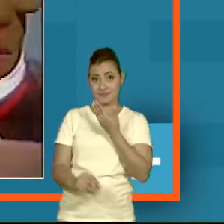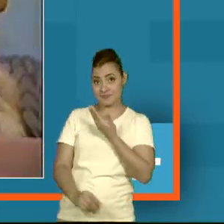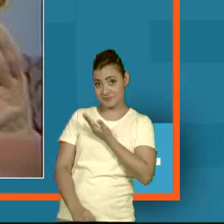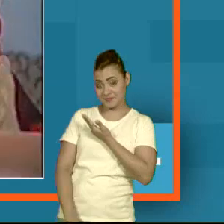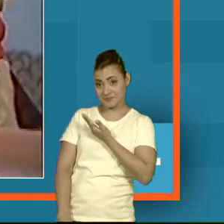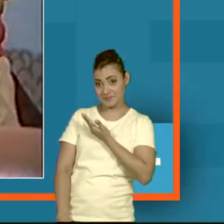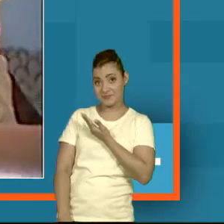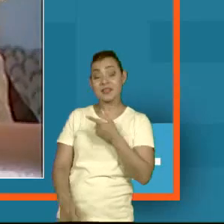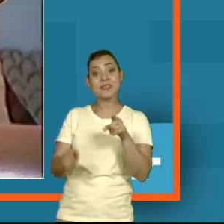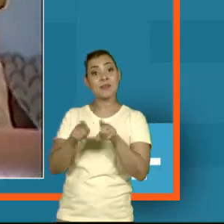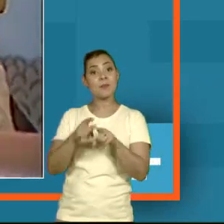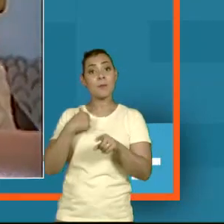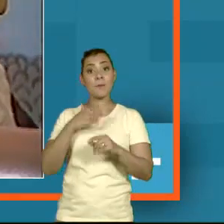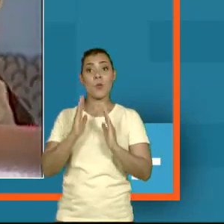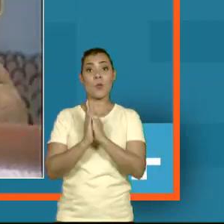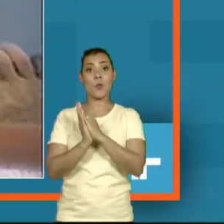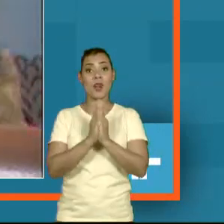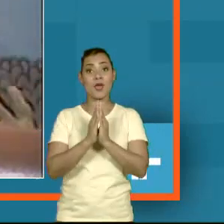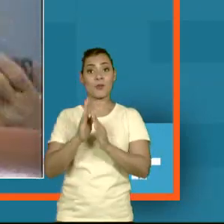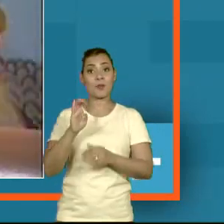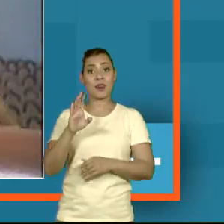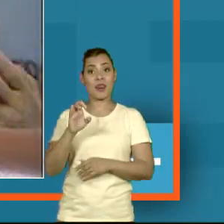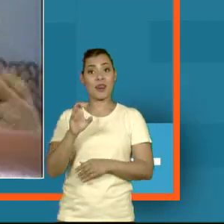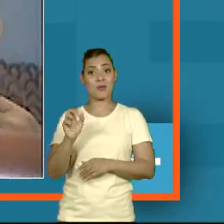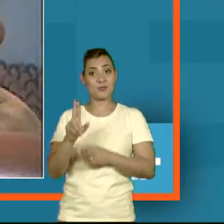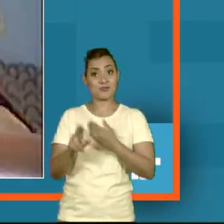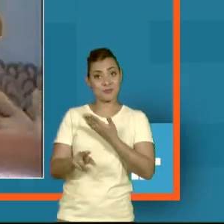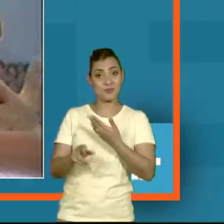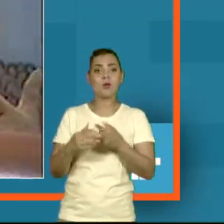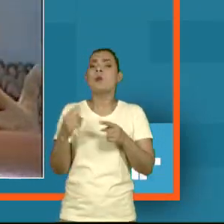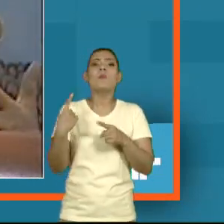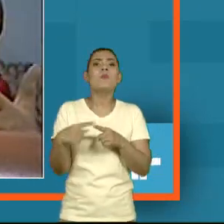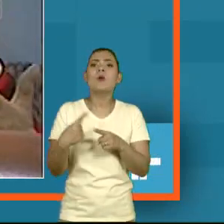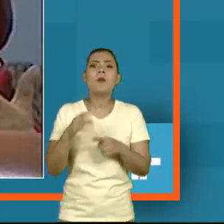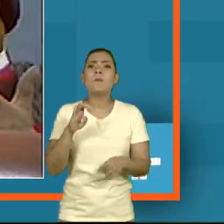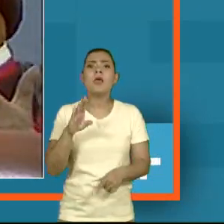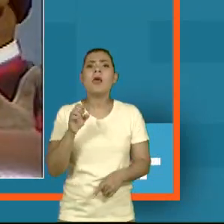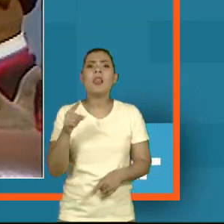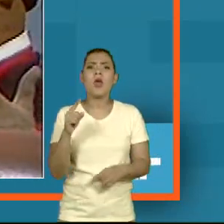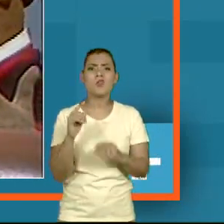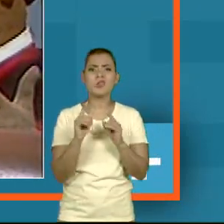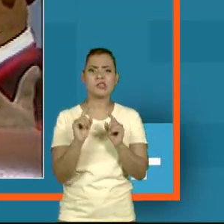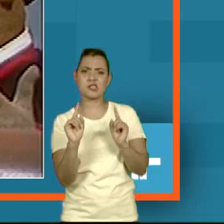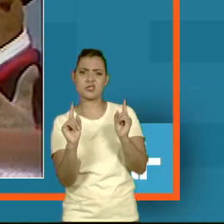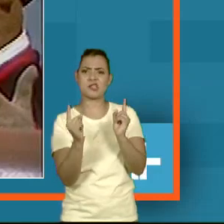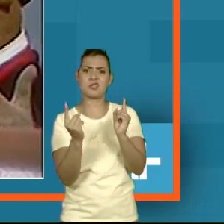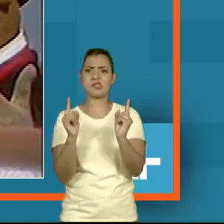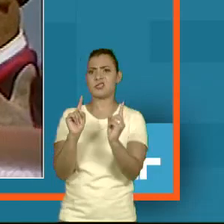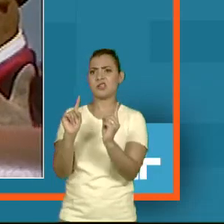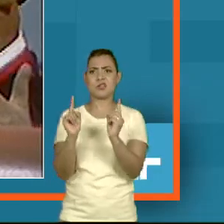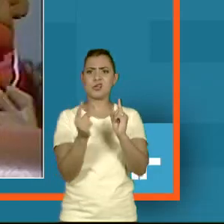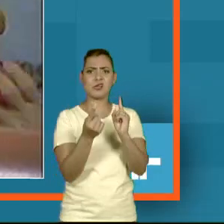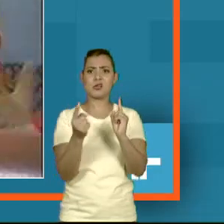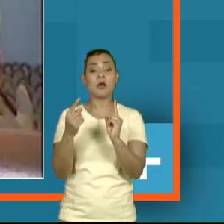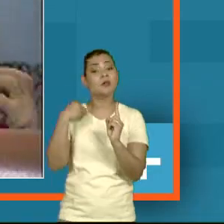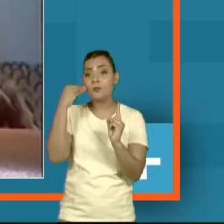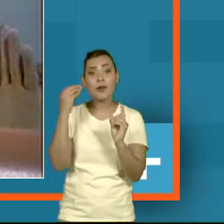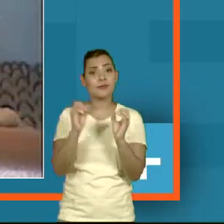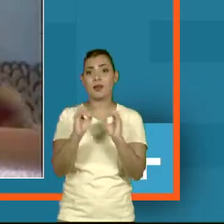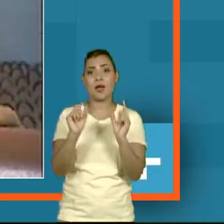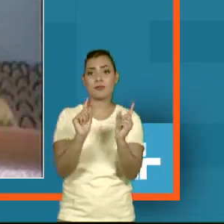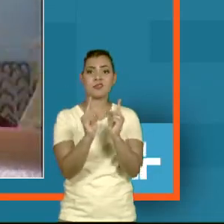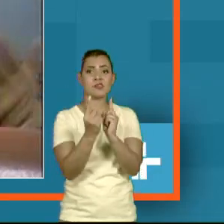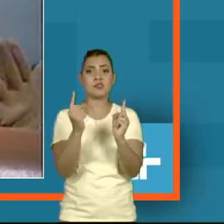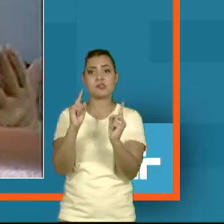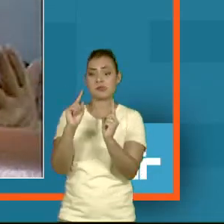Balinha e o meu boneco, o Beleléu. Por que o Beleléu estava torto e estava torto para esse lado? Porque eu não tinha experiência nenhuma de